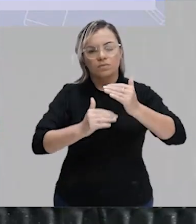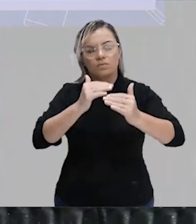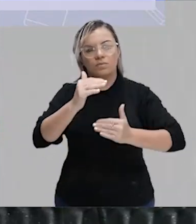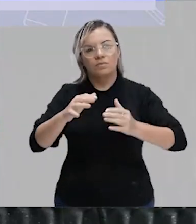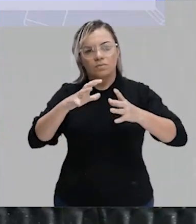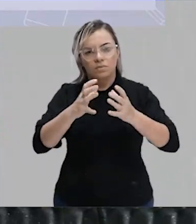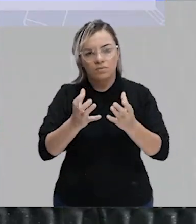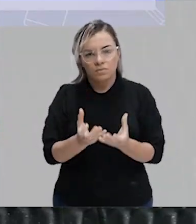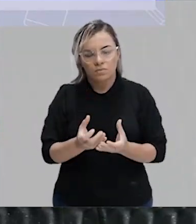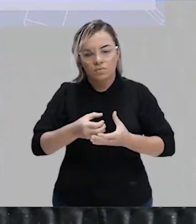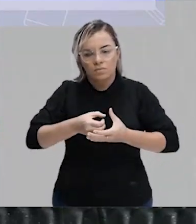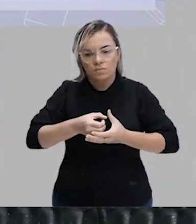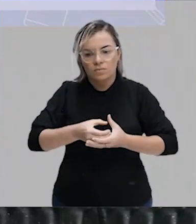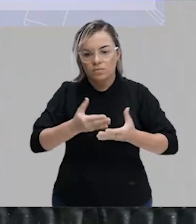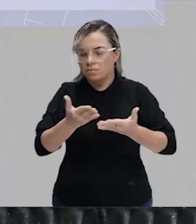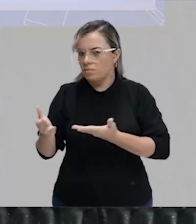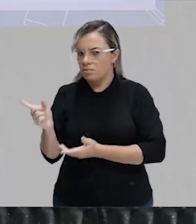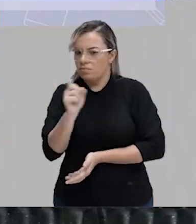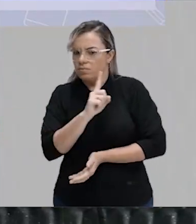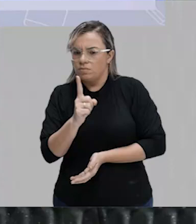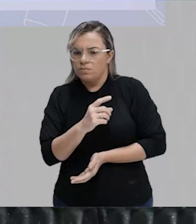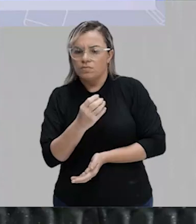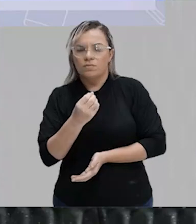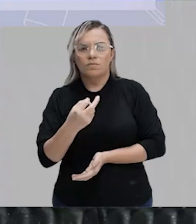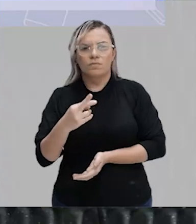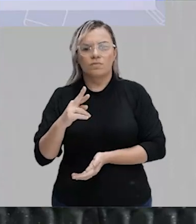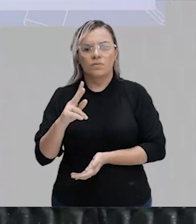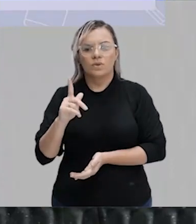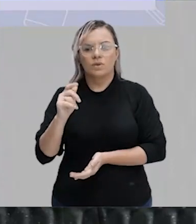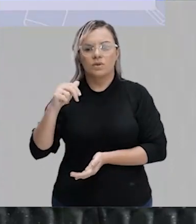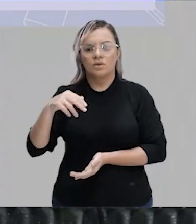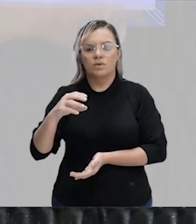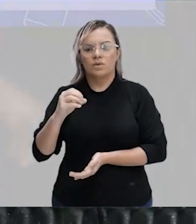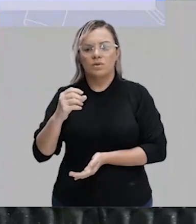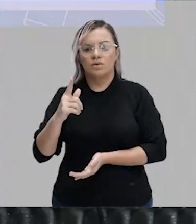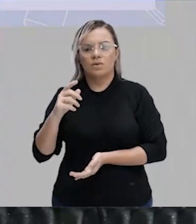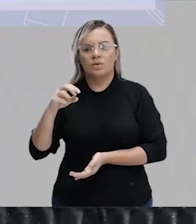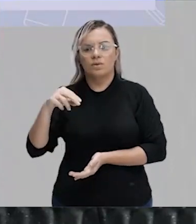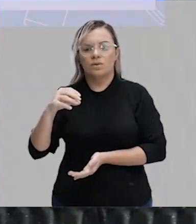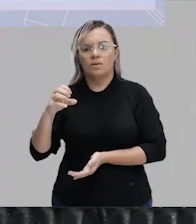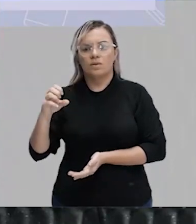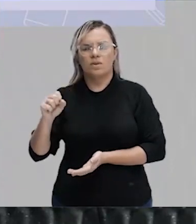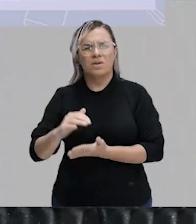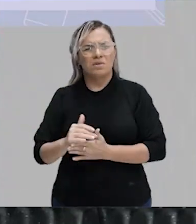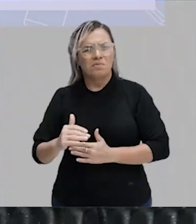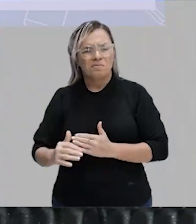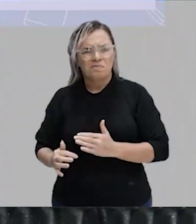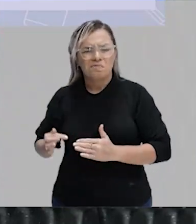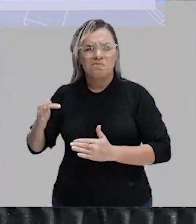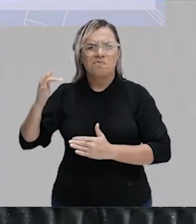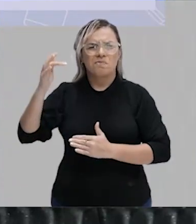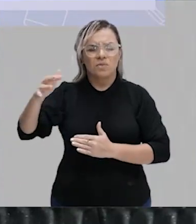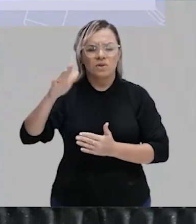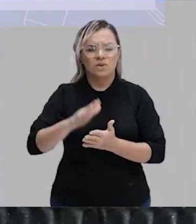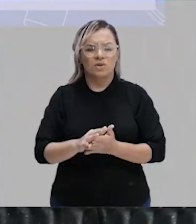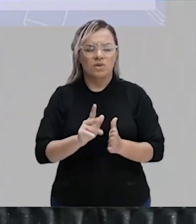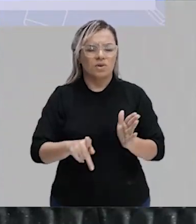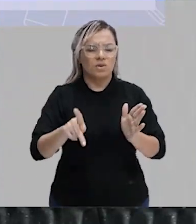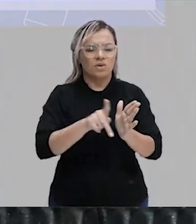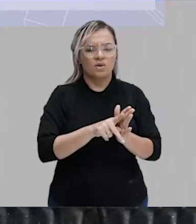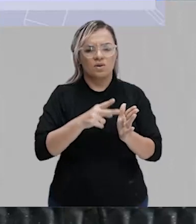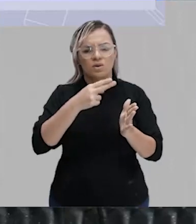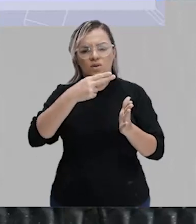embrionário não é a organogênese. Na verdade, a organogênese é uma fase bastante avançada. Como o próprio nome já